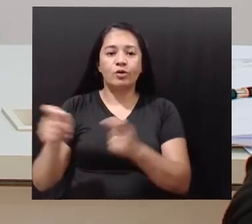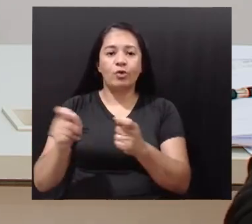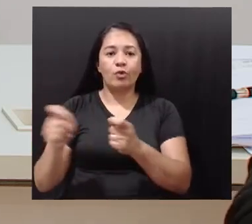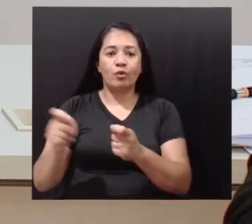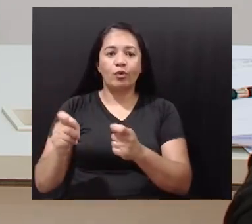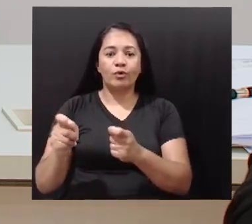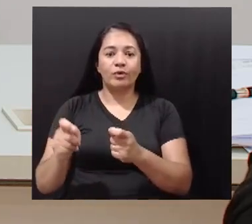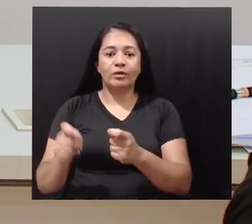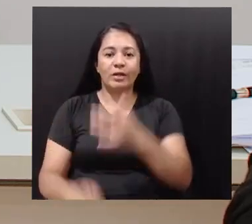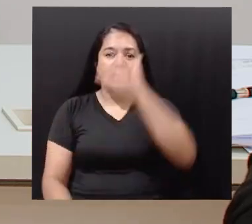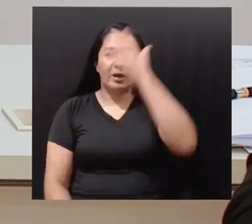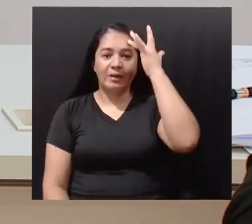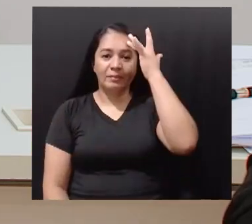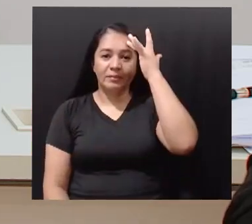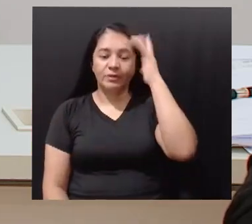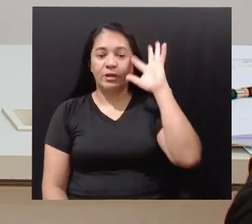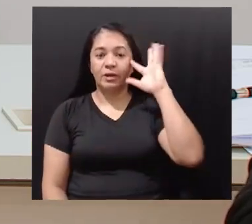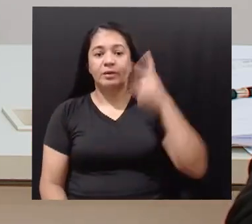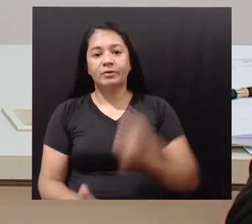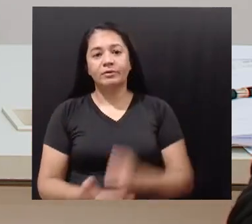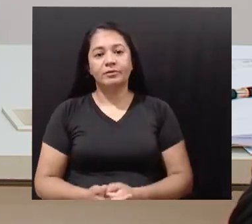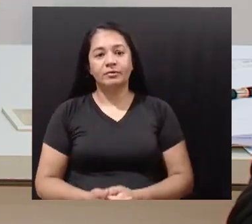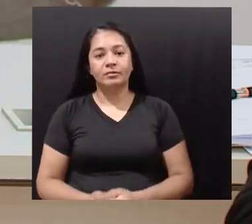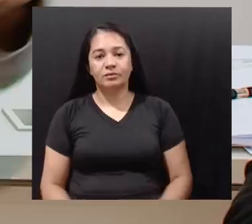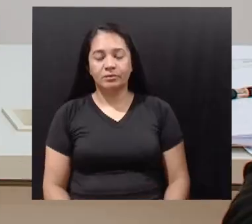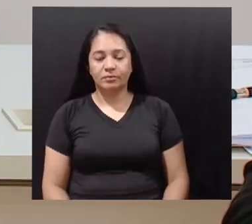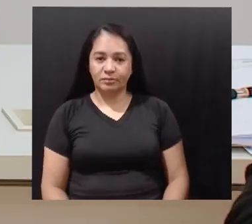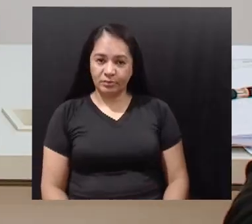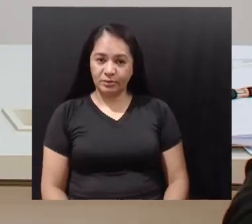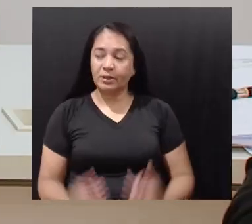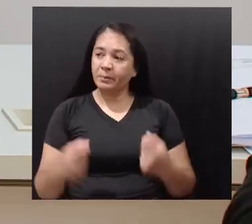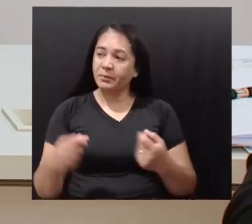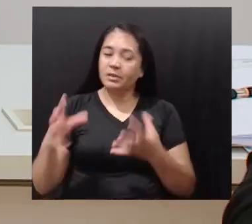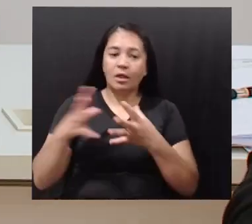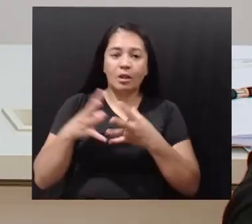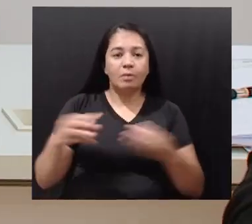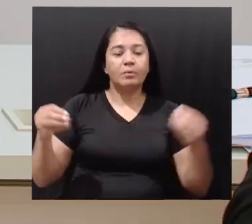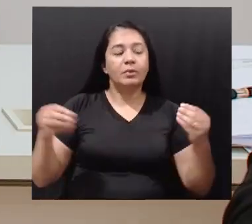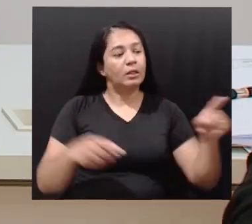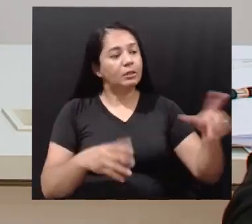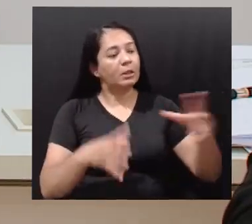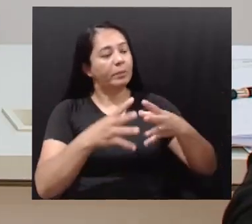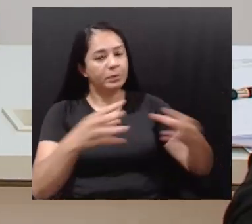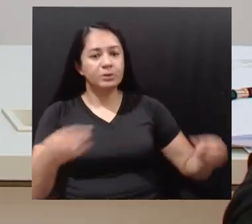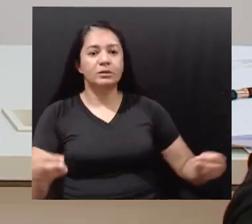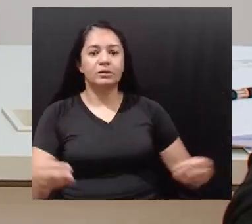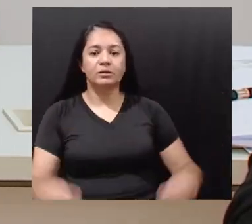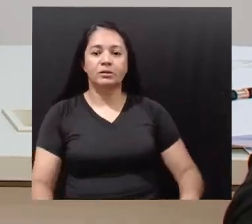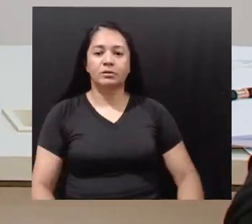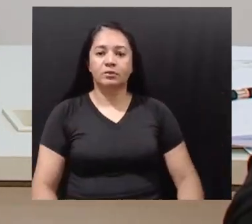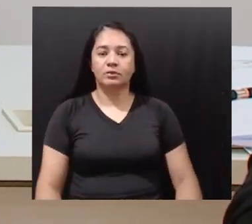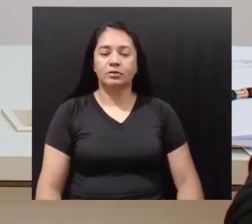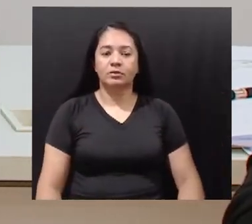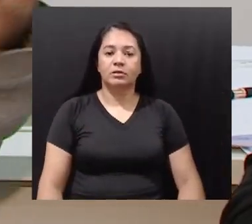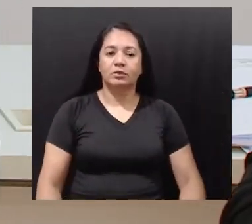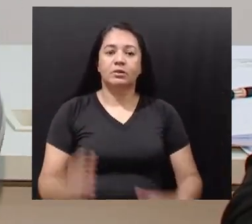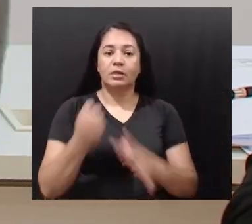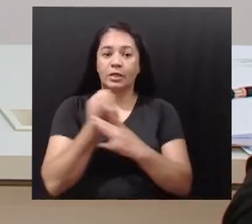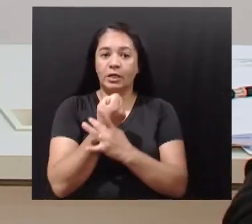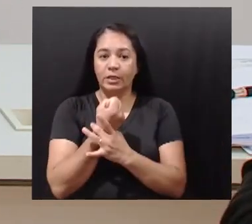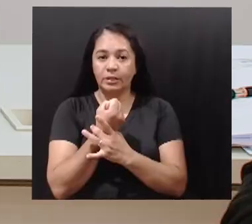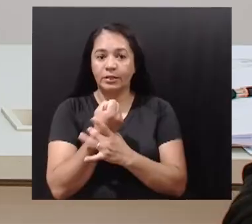as decisões. Aí ele vai dizer, esse dado tem que ser apagado, esse dado tem que ser anonimizado. Então ele garante, é por isso que ele faz